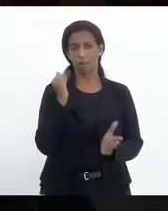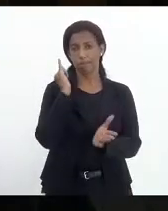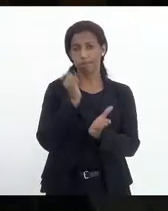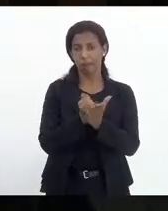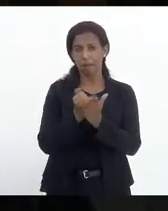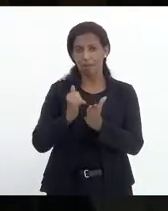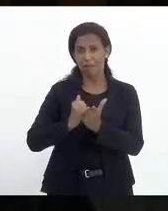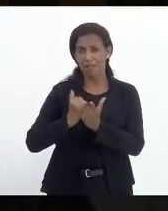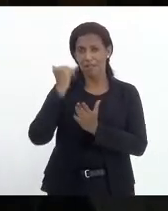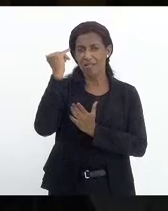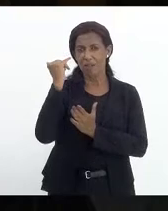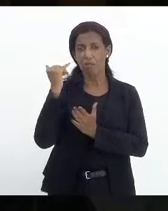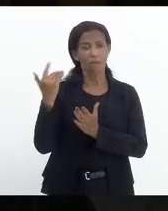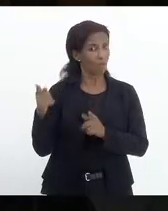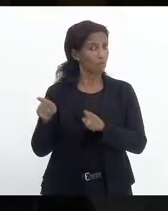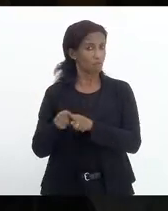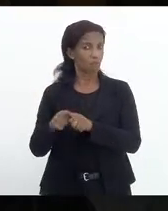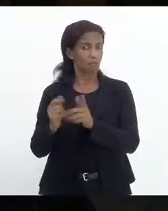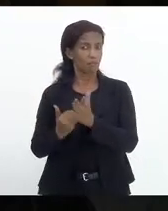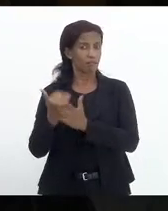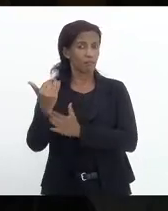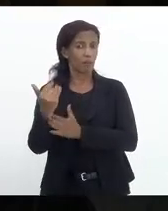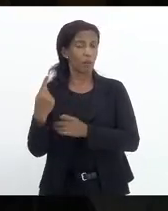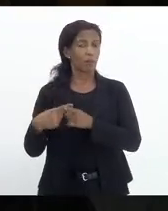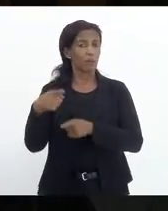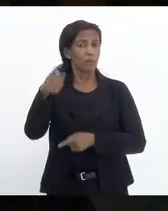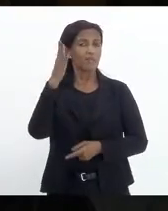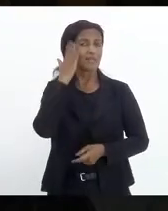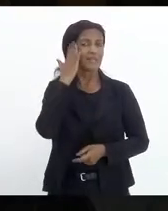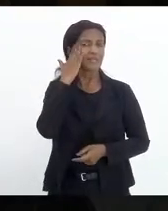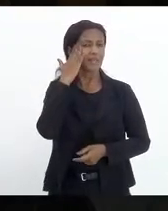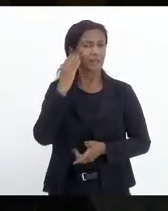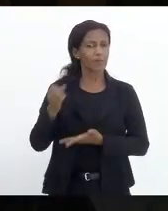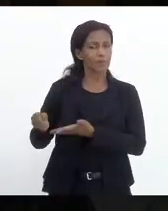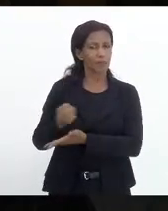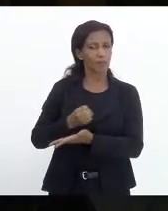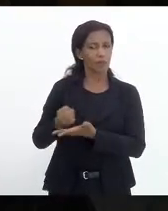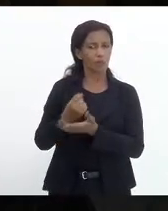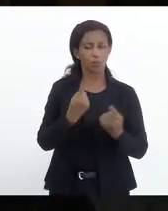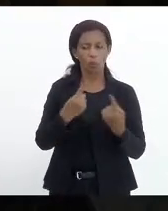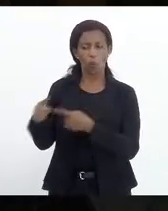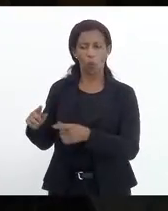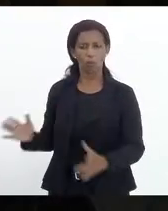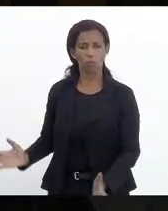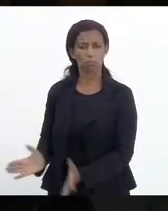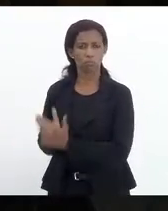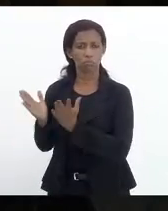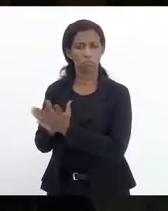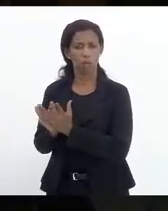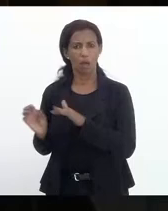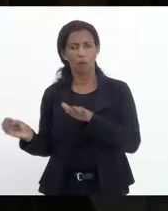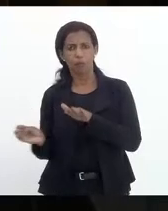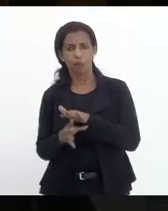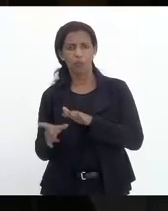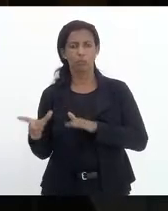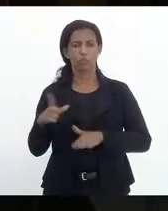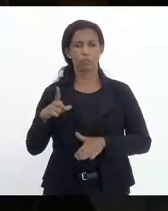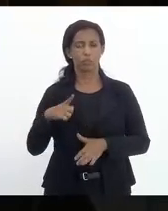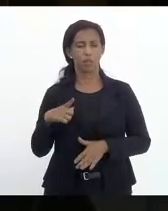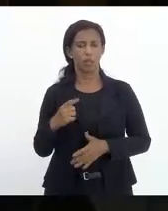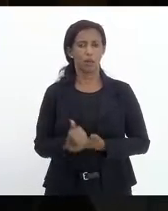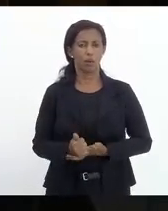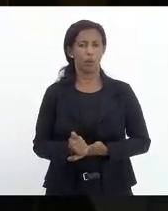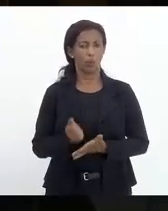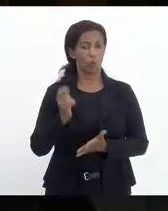ICMS cresceu também cresceu porque o Senhor sabe que tem fundo Estadual de combate à pobreza uma alíquota de quatro